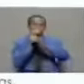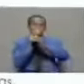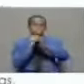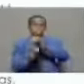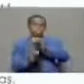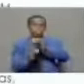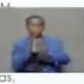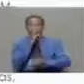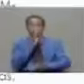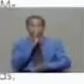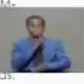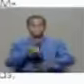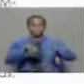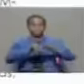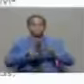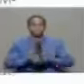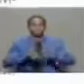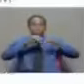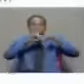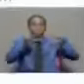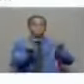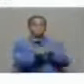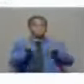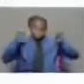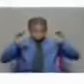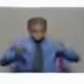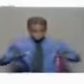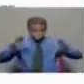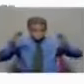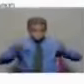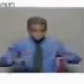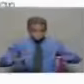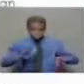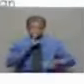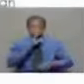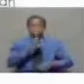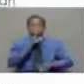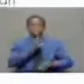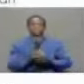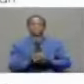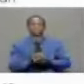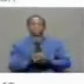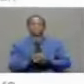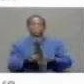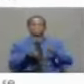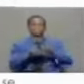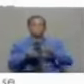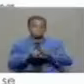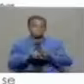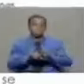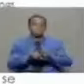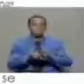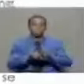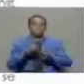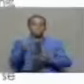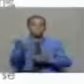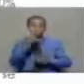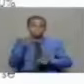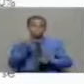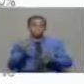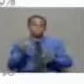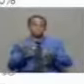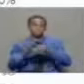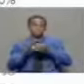e Comércio s a e a empresa Tamer gráficas sociedade industrial de